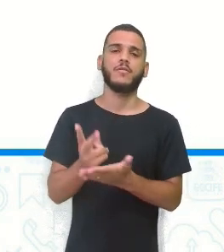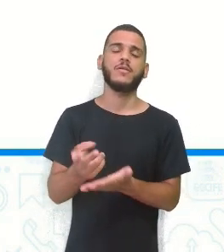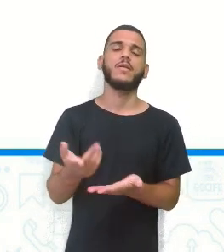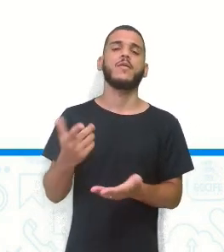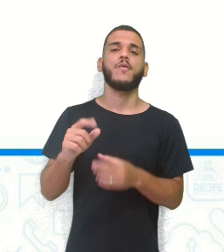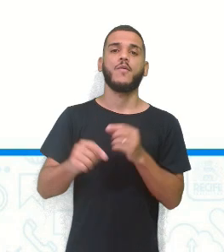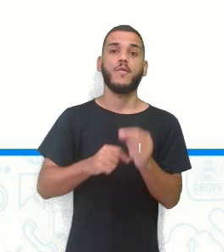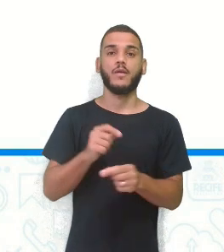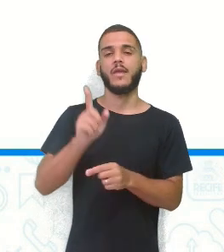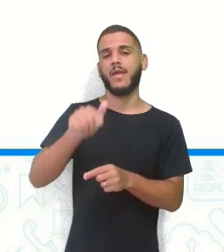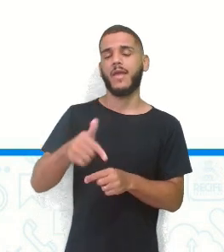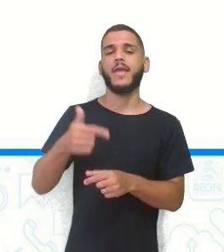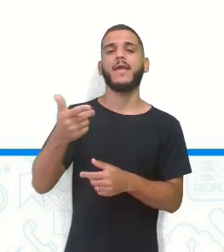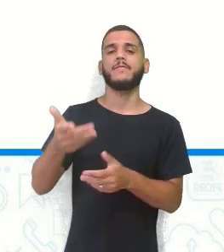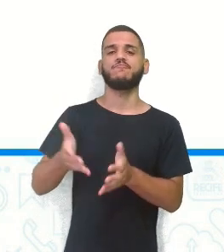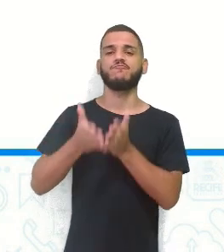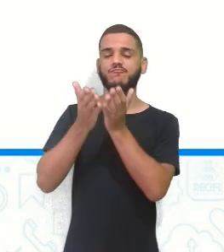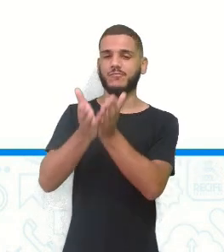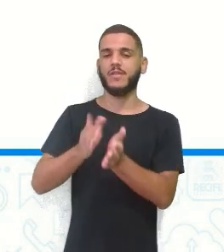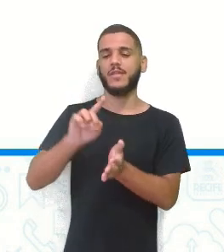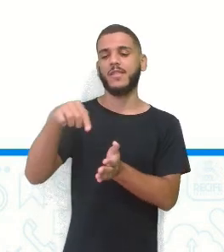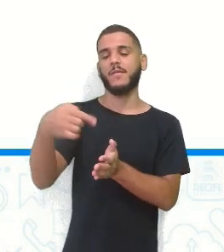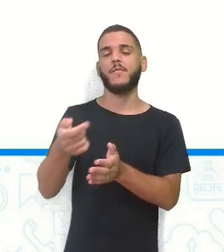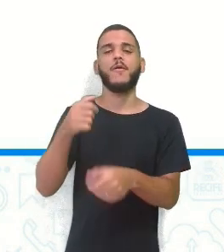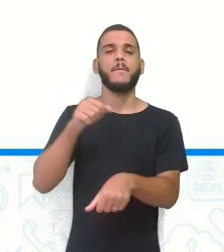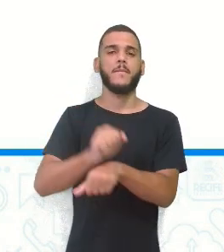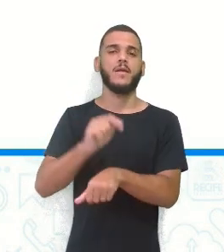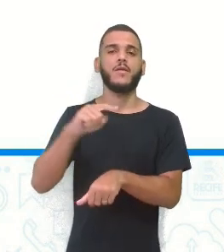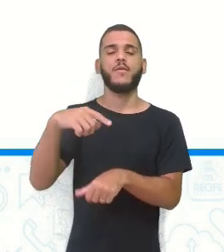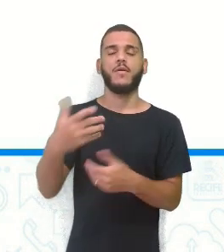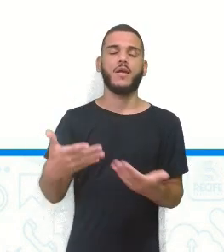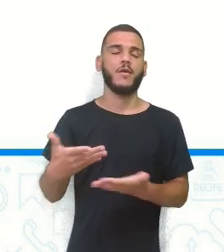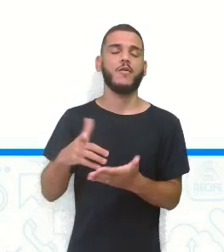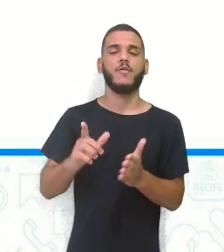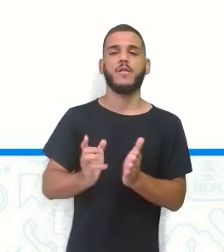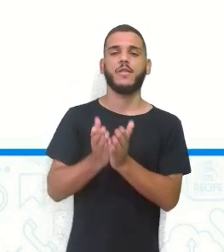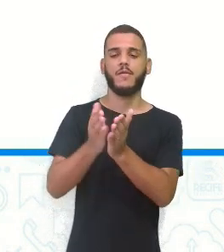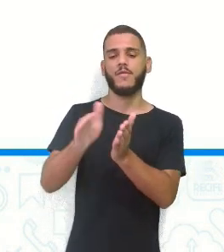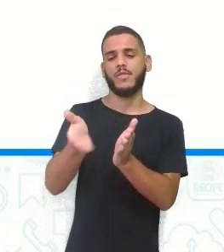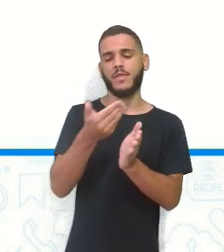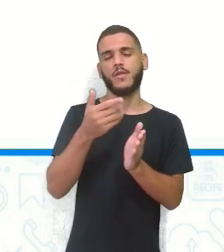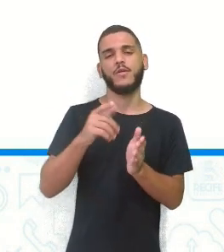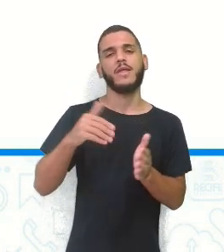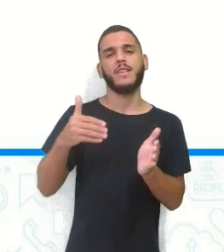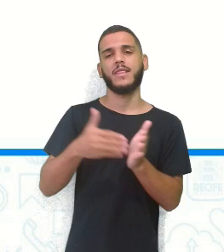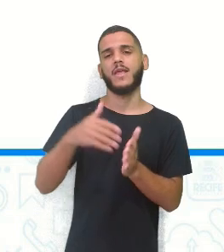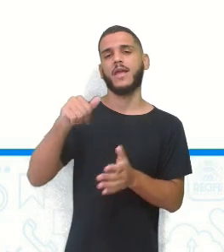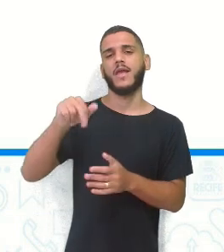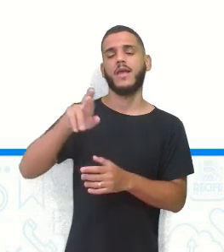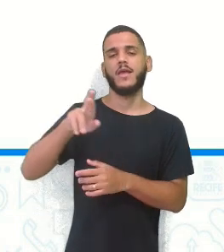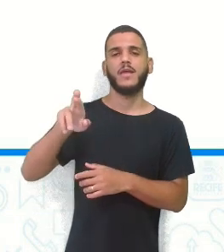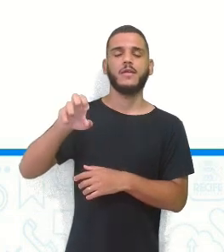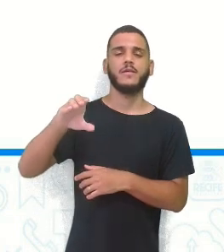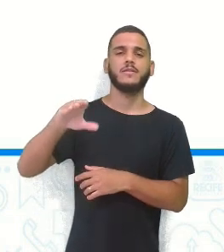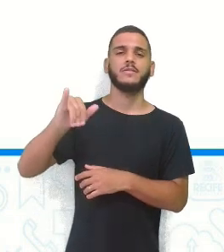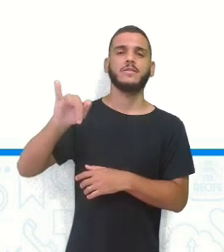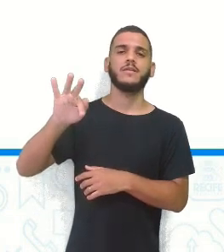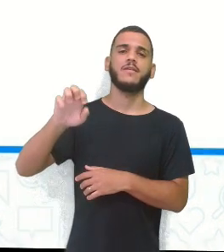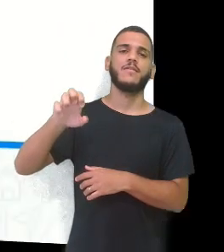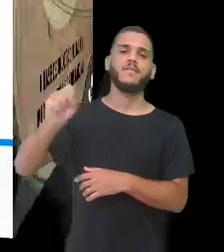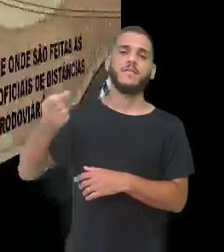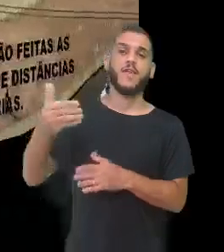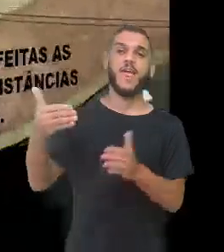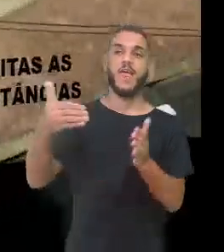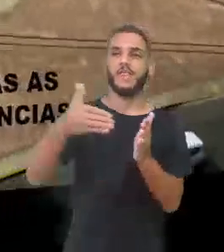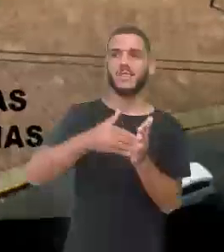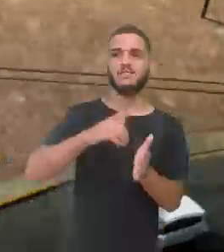arrecifes dos navios. Olha só. Aí depois parou no dos navios, né? Tirou, ficou só até arrecifes e aí foi diminuindo. Até chegar em Recife. Até